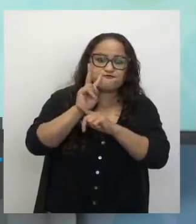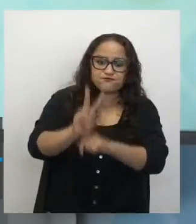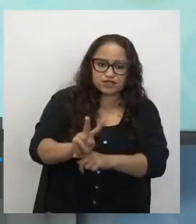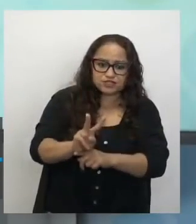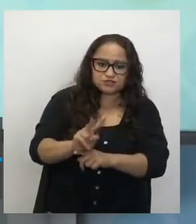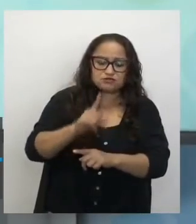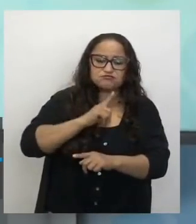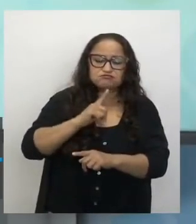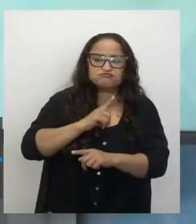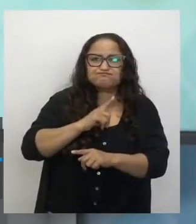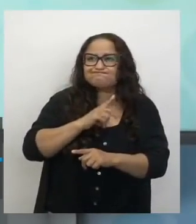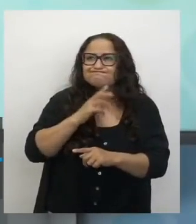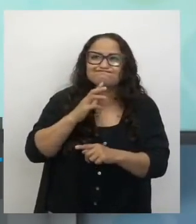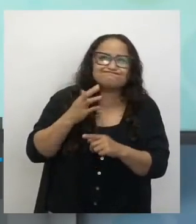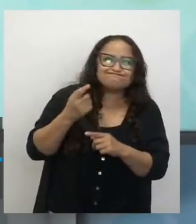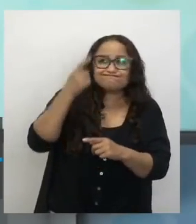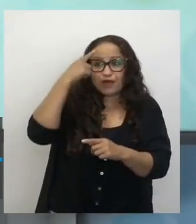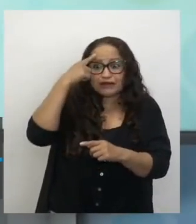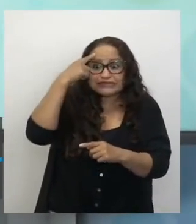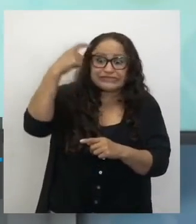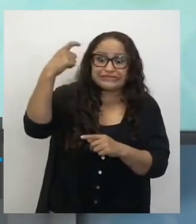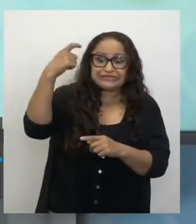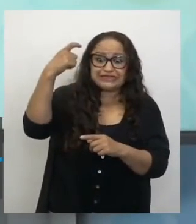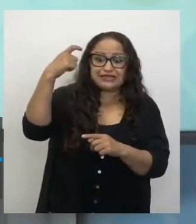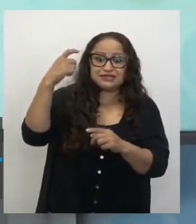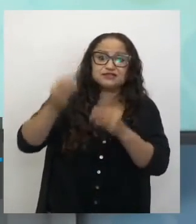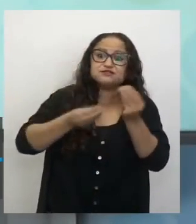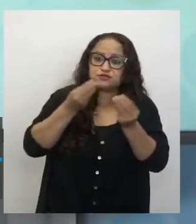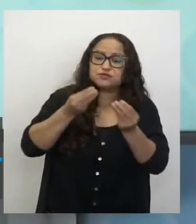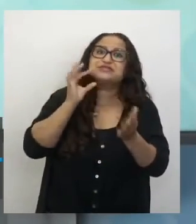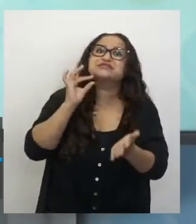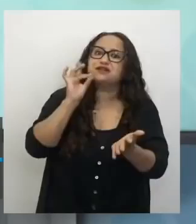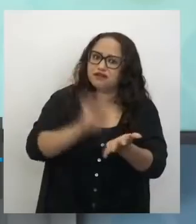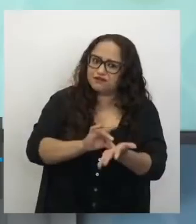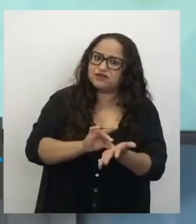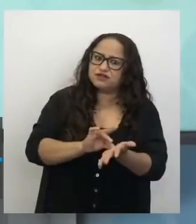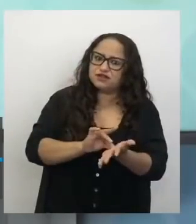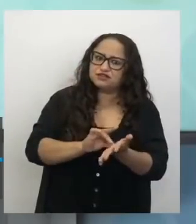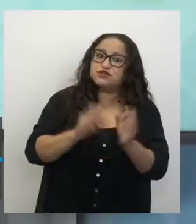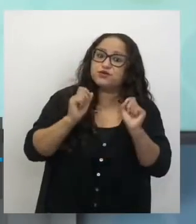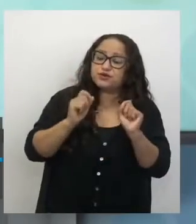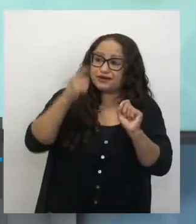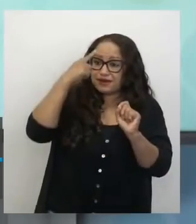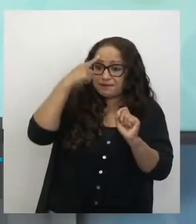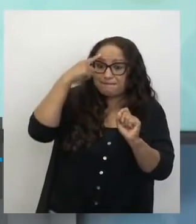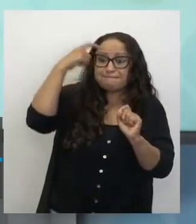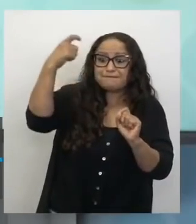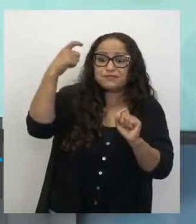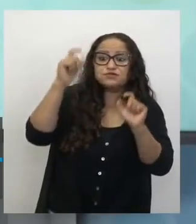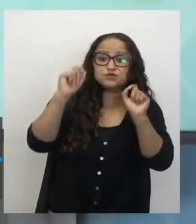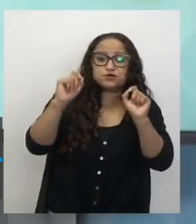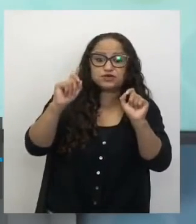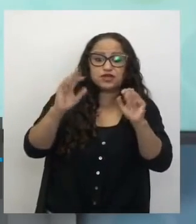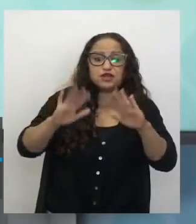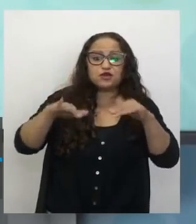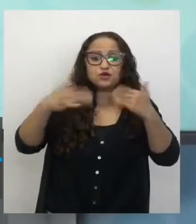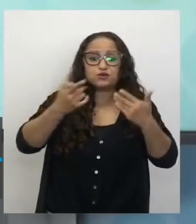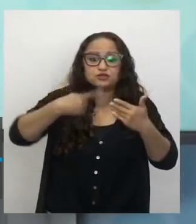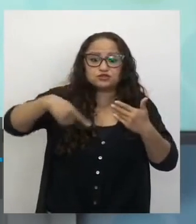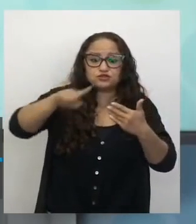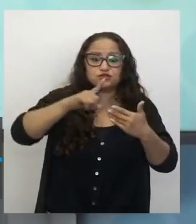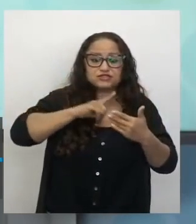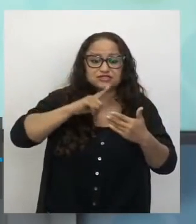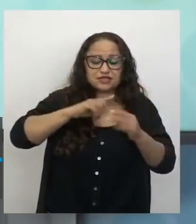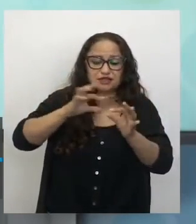alguma hipótese, né? E a gente quer saber se isso é verdade. Então, a hipótese que a gente tem é o seguinte: quando a gente aumenta